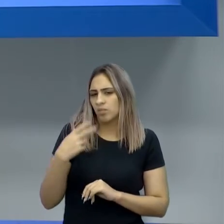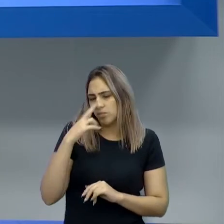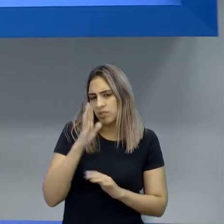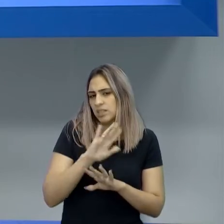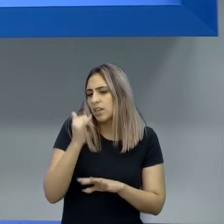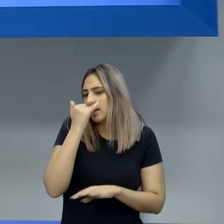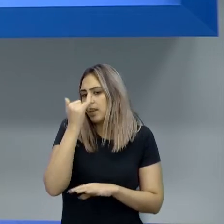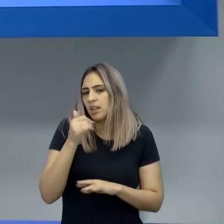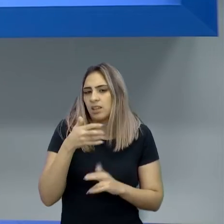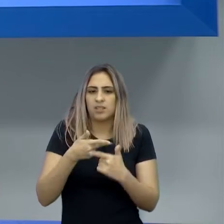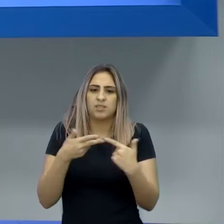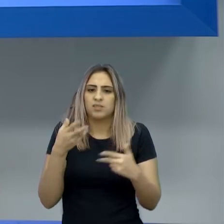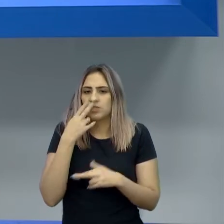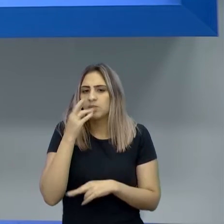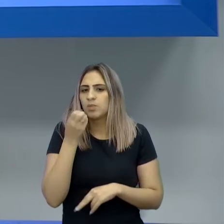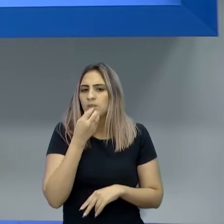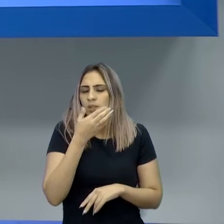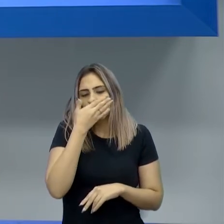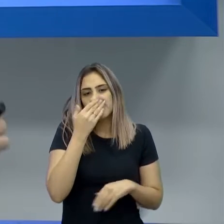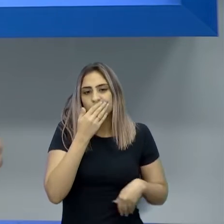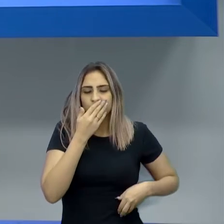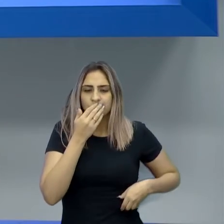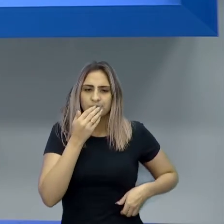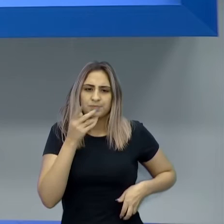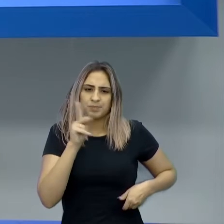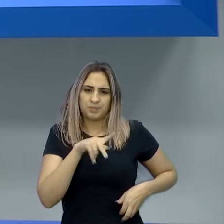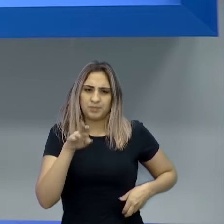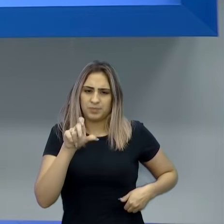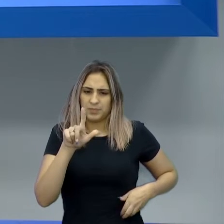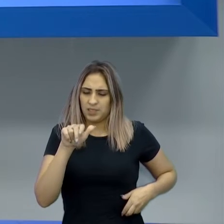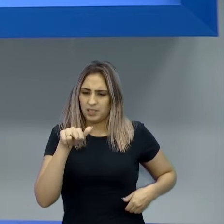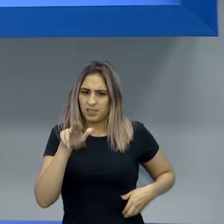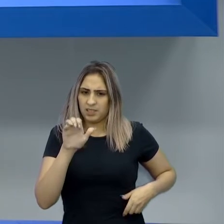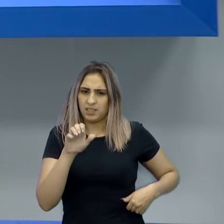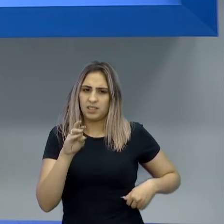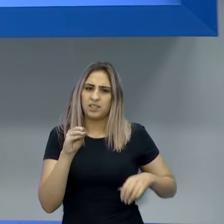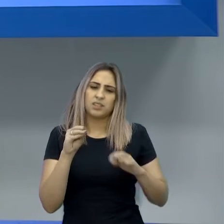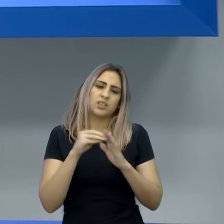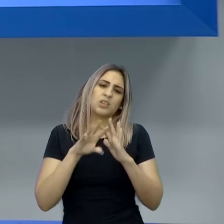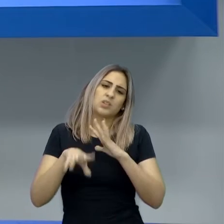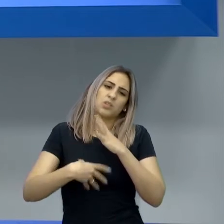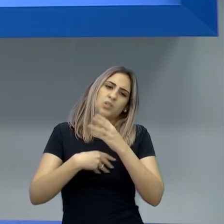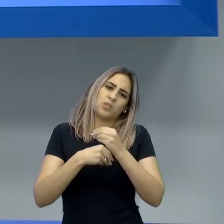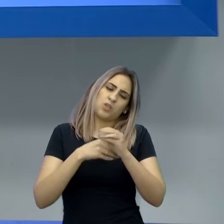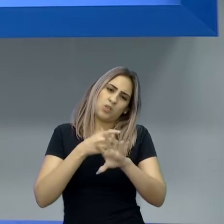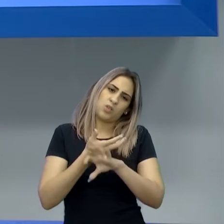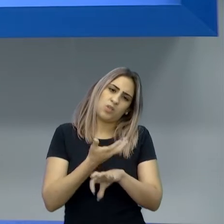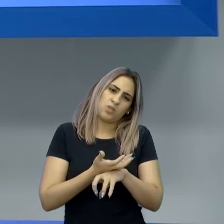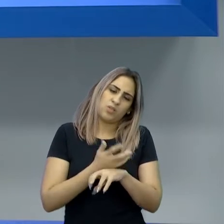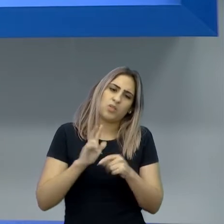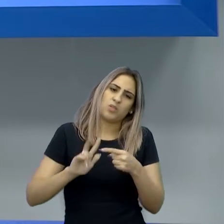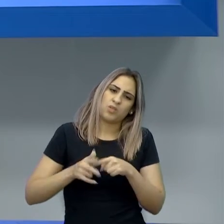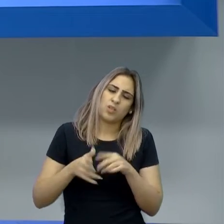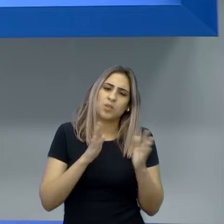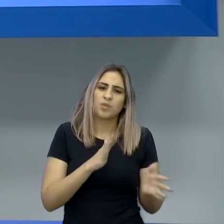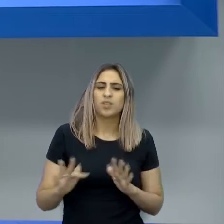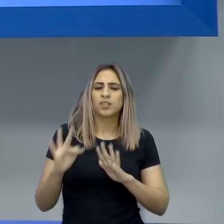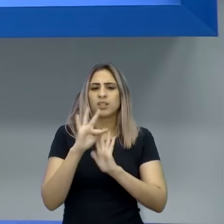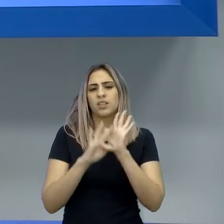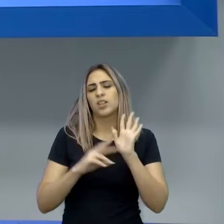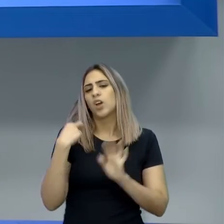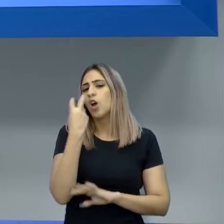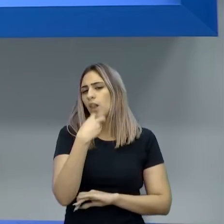o negócio. Eu achei muito bom. E a professora Elaine, pessoal, do componente Oficina de Produção Textual